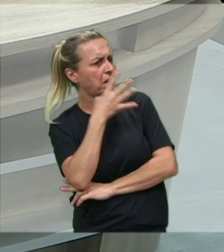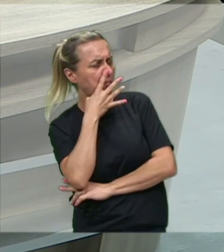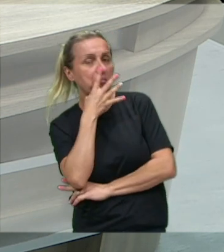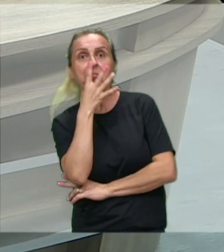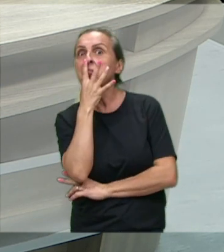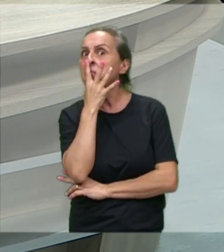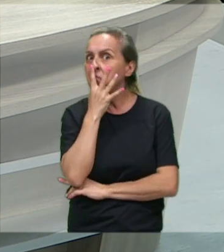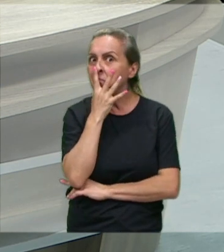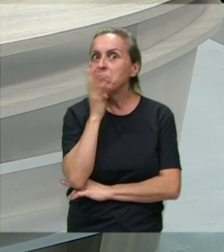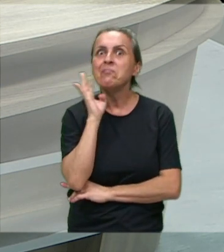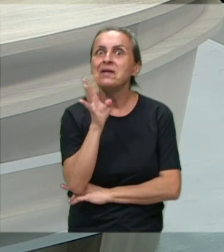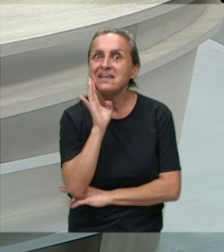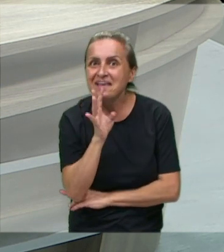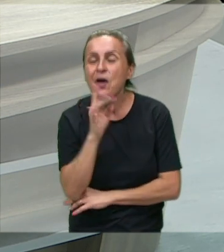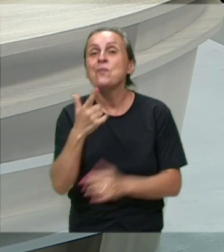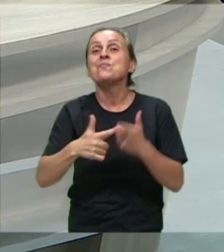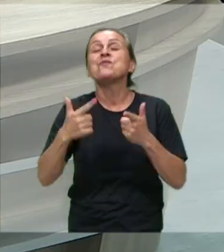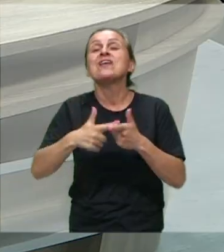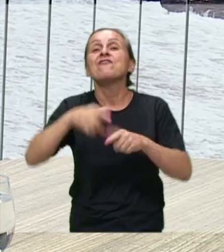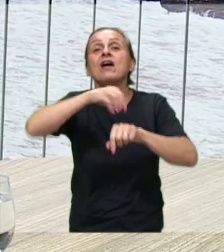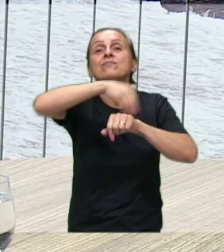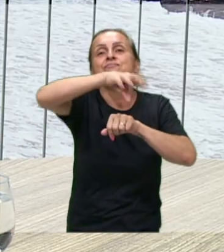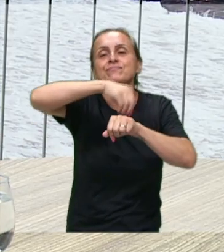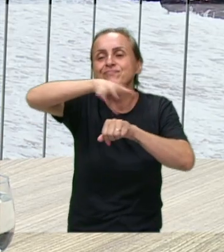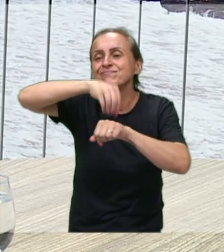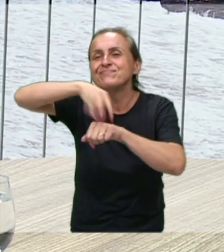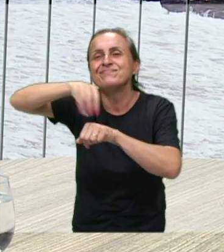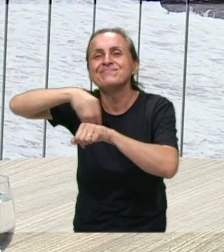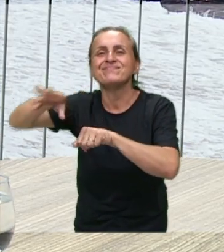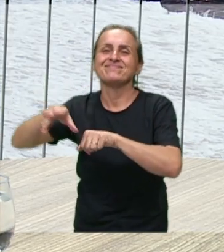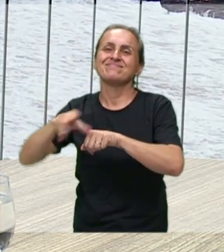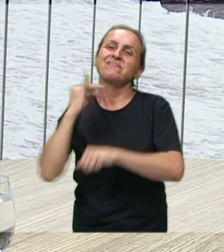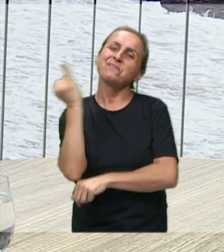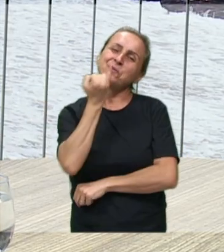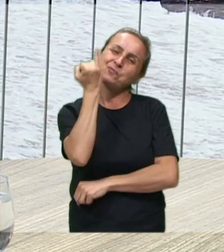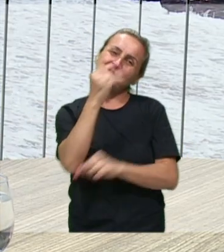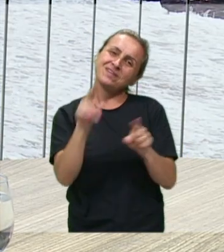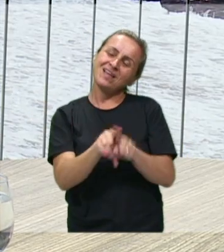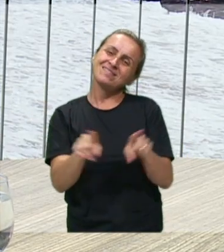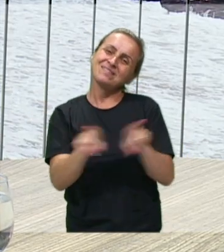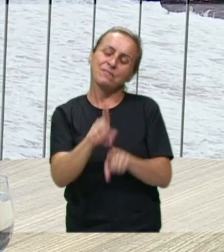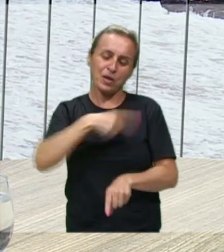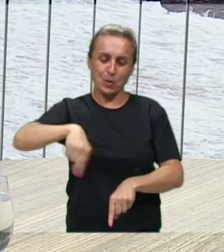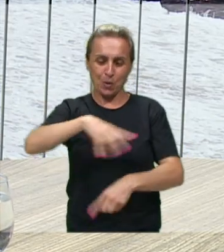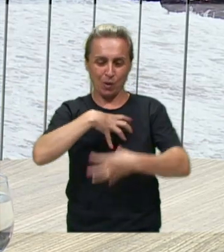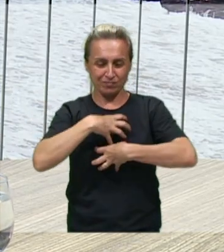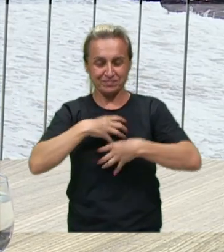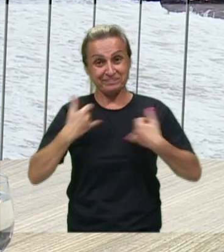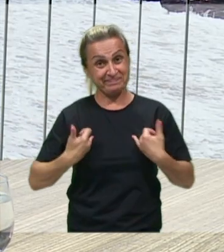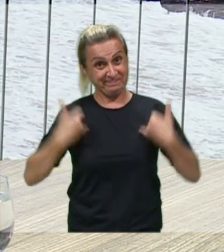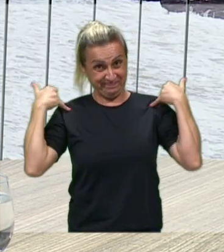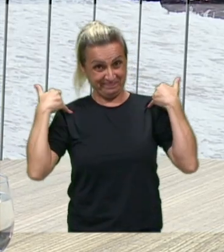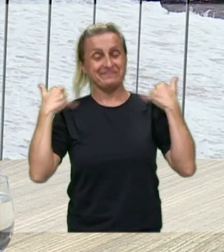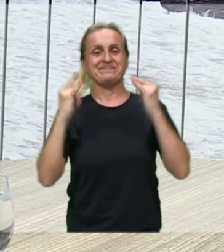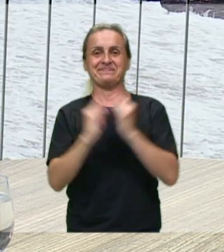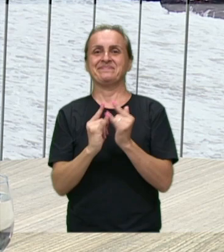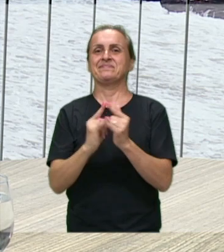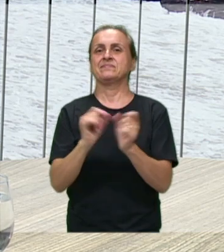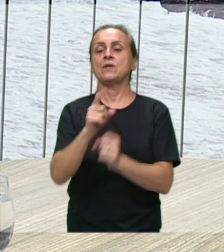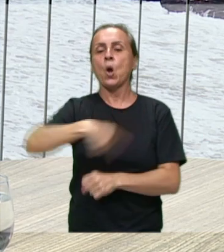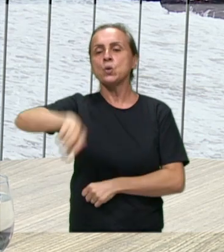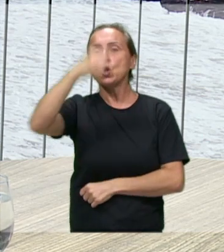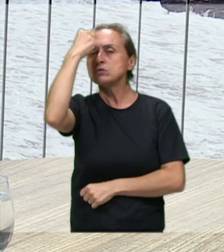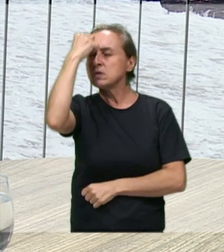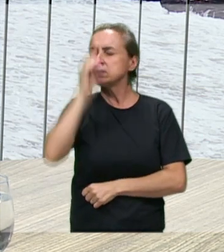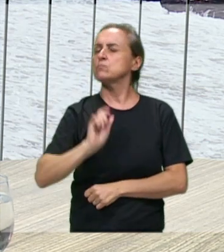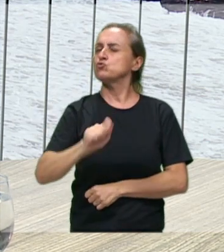tal lugar, conheci. O orgulho da atividade, gente, né? Esse orgulho também, como falou assim, orgulhosos por essa entidade, né, fazer isso. Então acho que a gente pensa nisso, nós